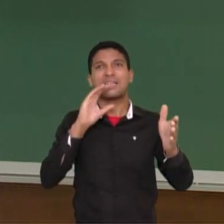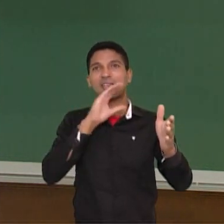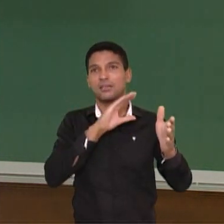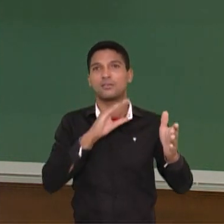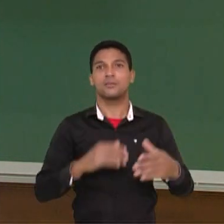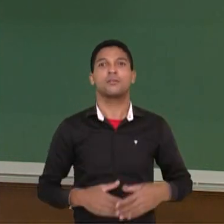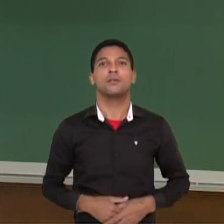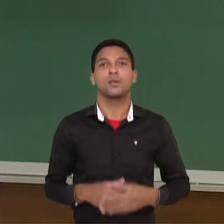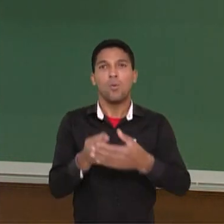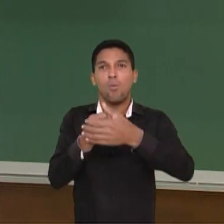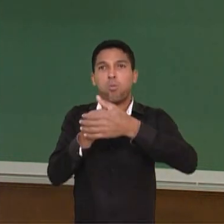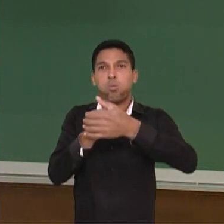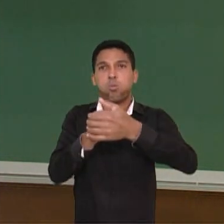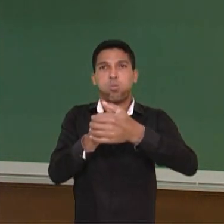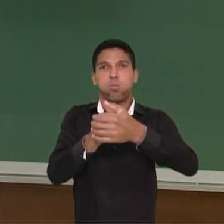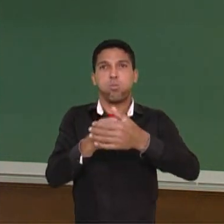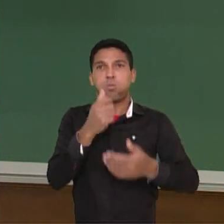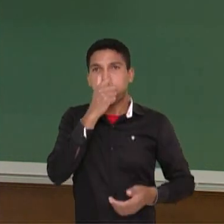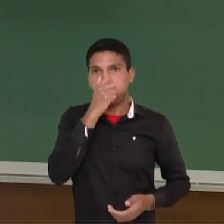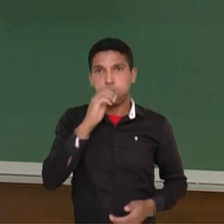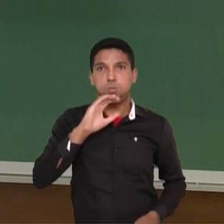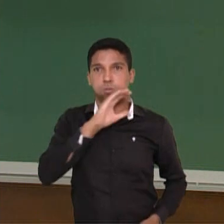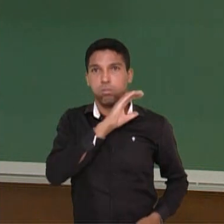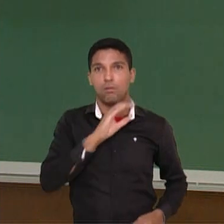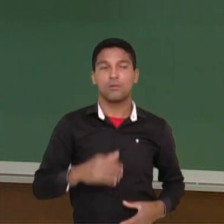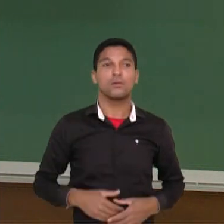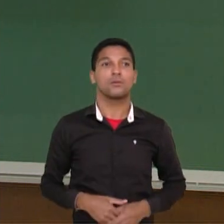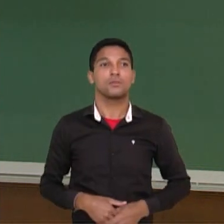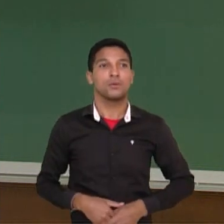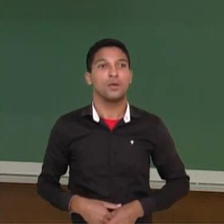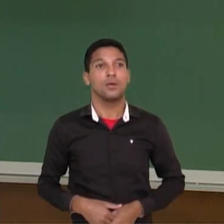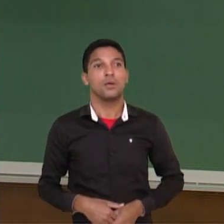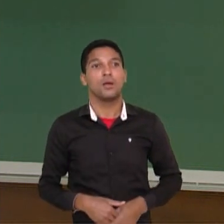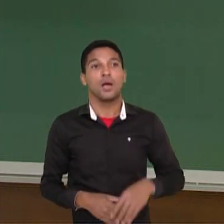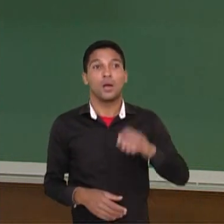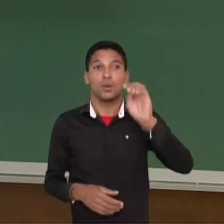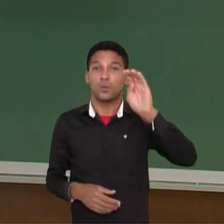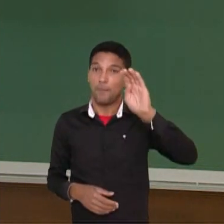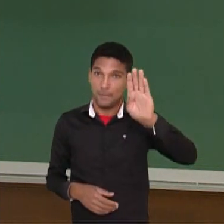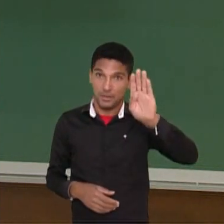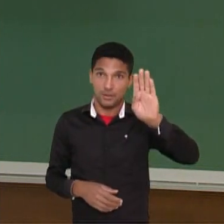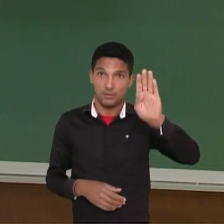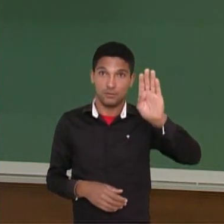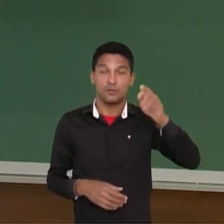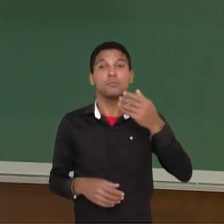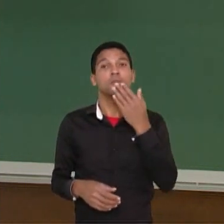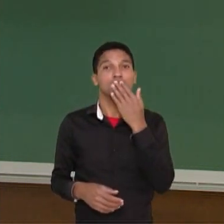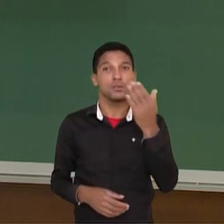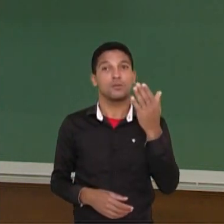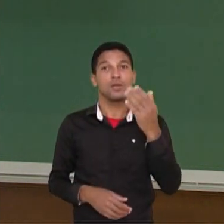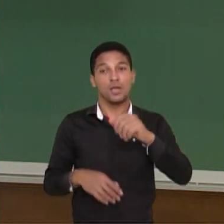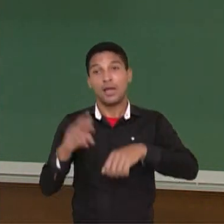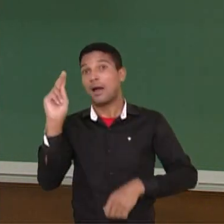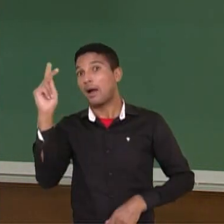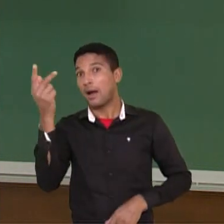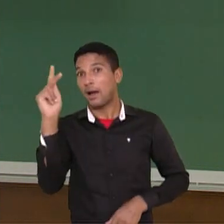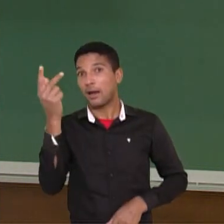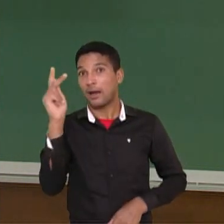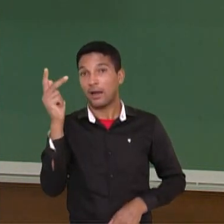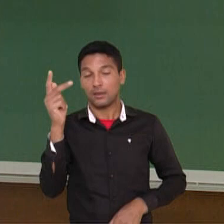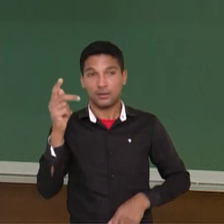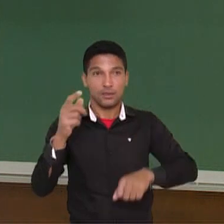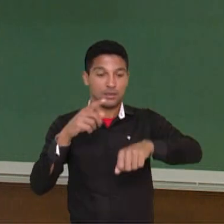B, ele pede o horário, ou seja, ele está pedindo qual é o H, né? Em que a temperatura chega a 36. Substitua 36 no T,